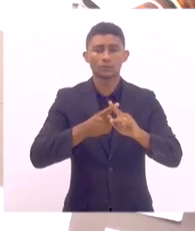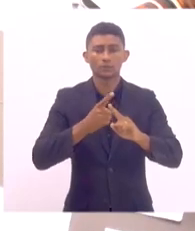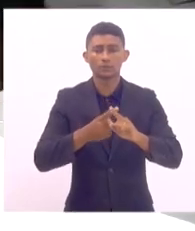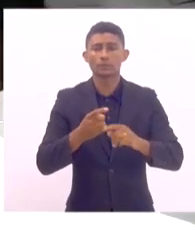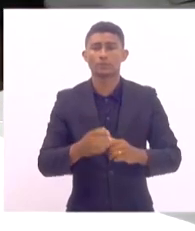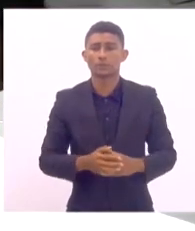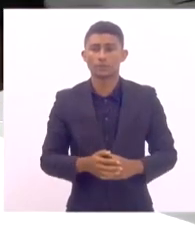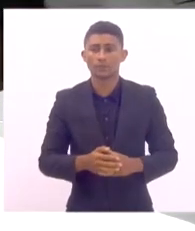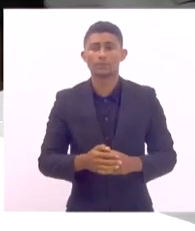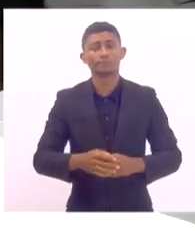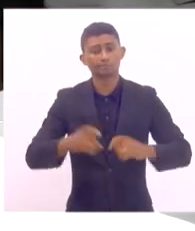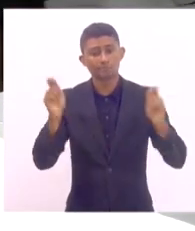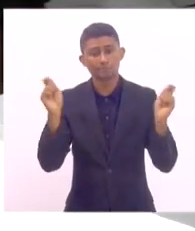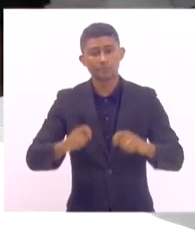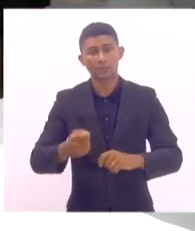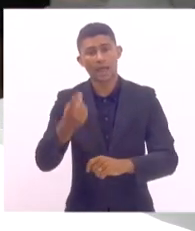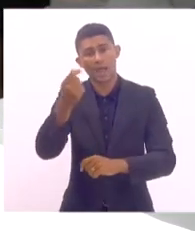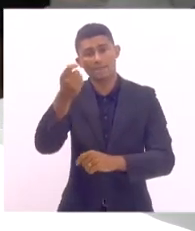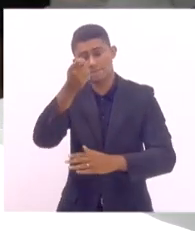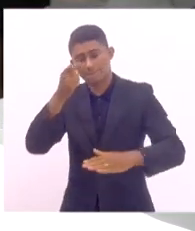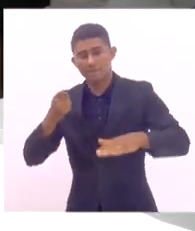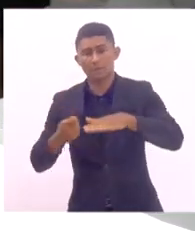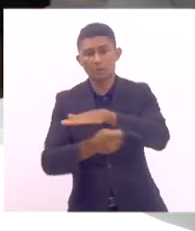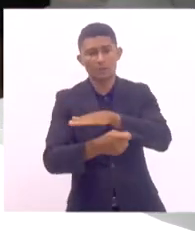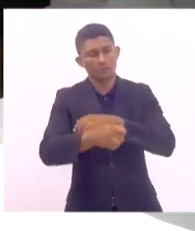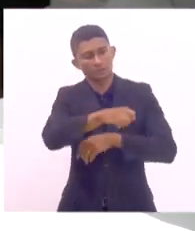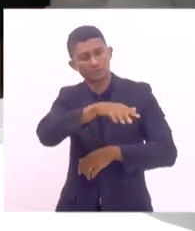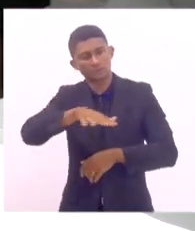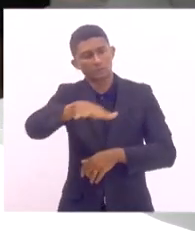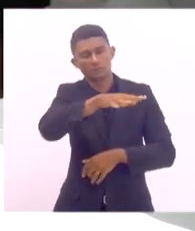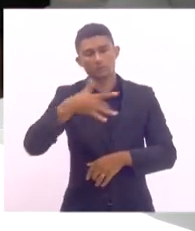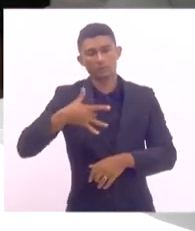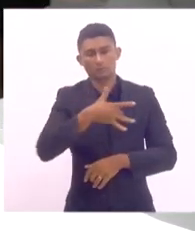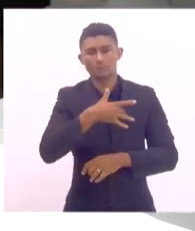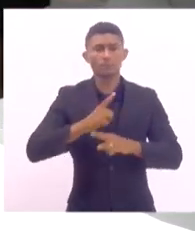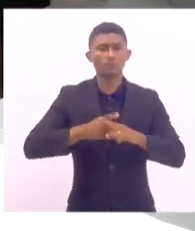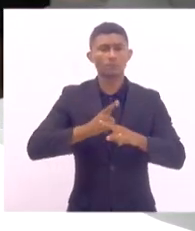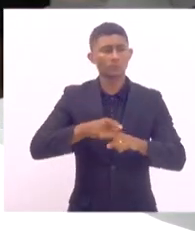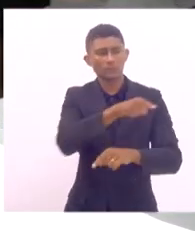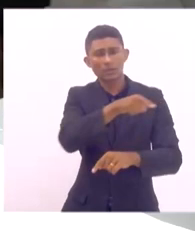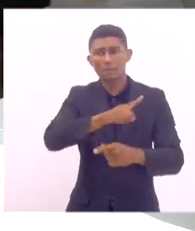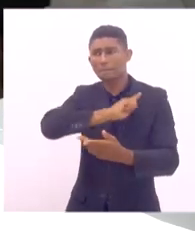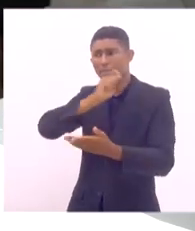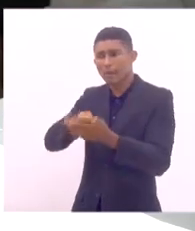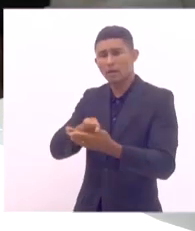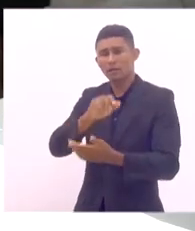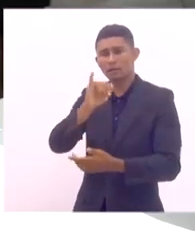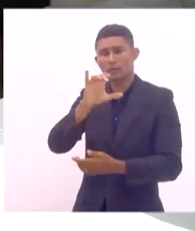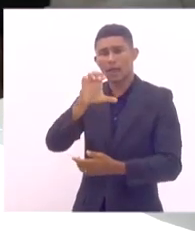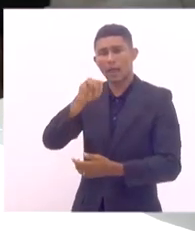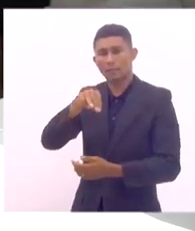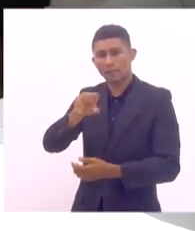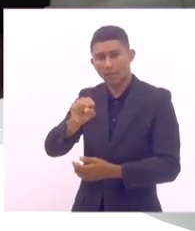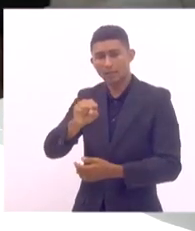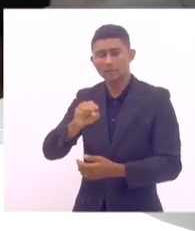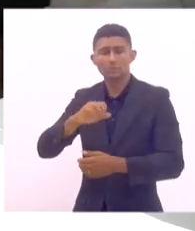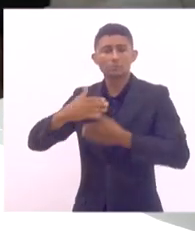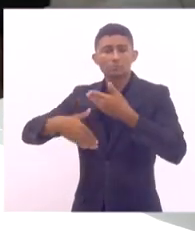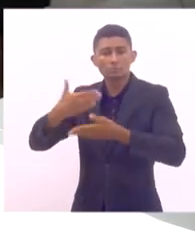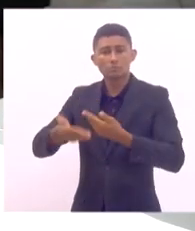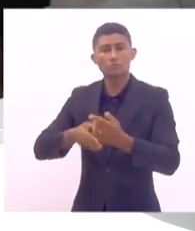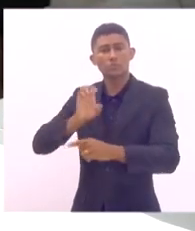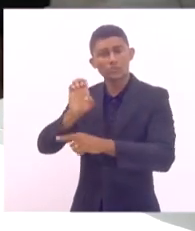de maior investimento na área da saúde, de uma outra forma, e por que pagar ICMS depois o Estado também vai pagar? Não dá para entender